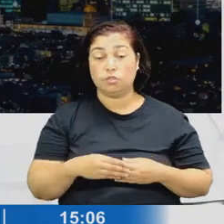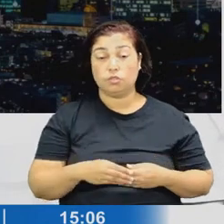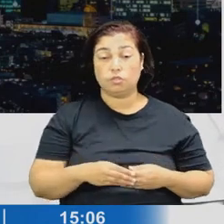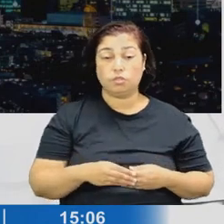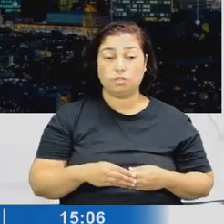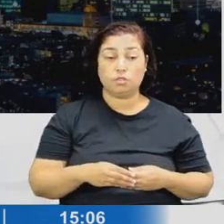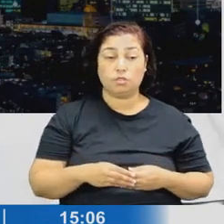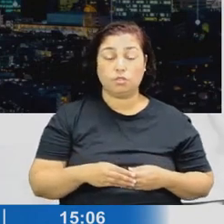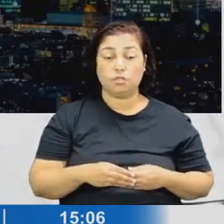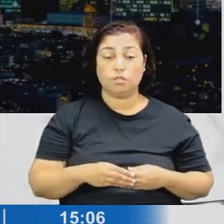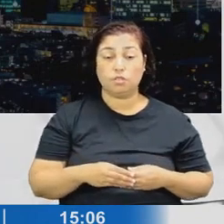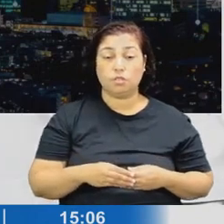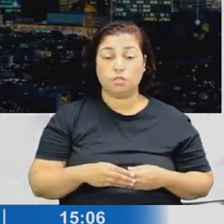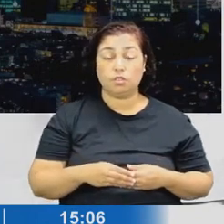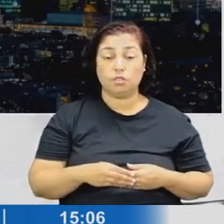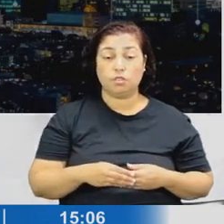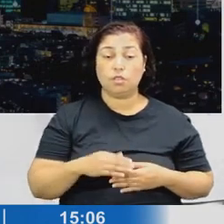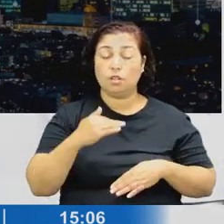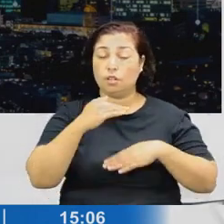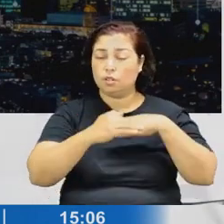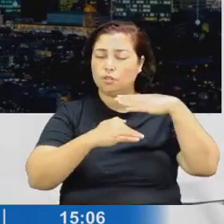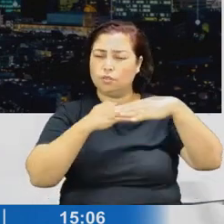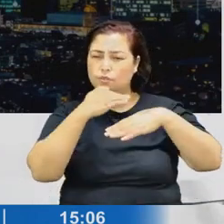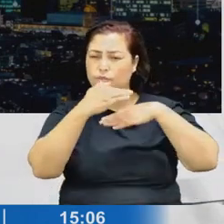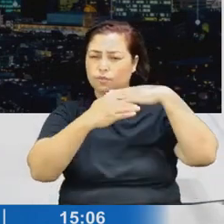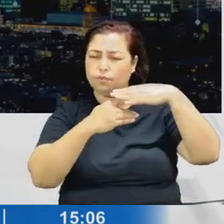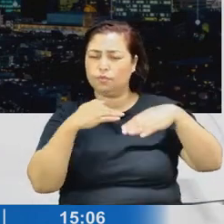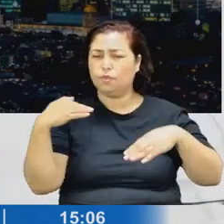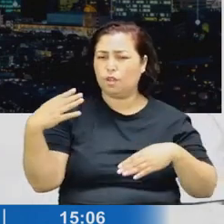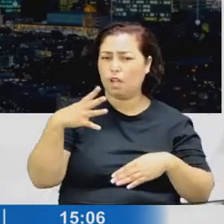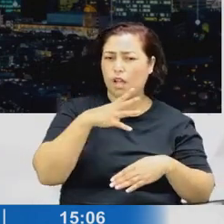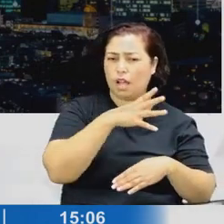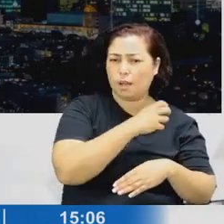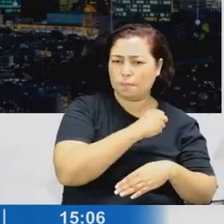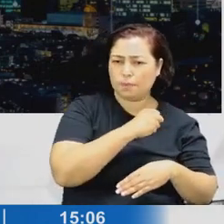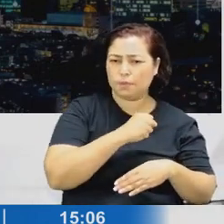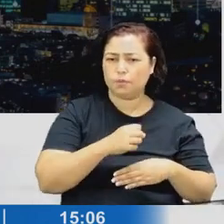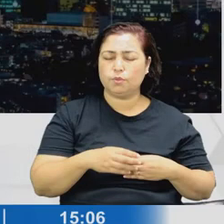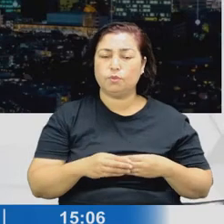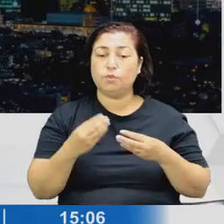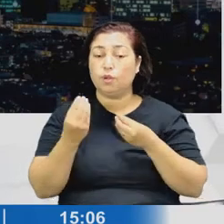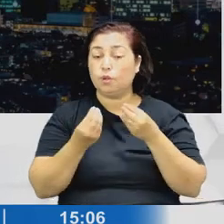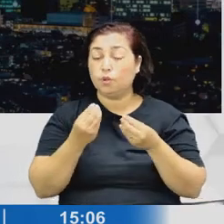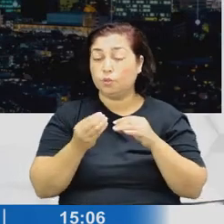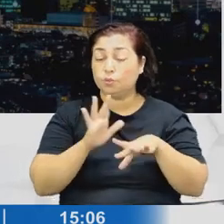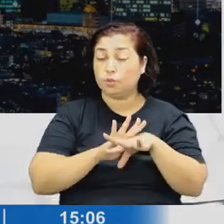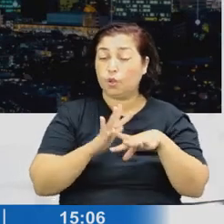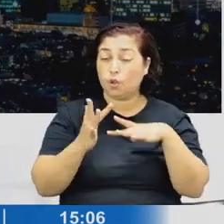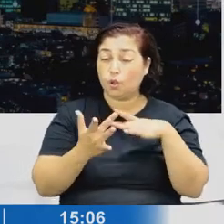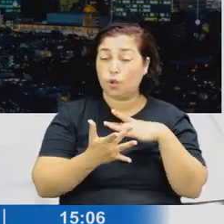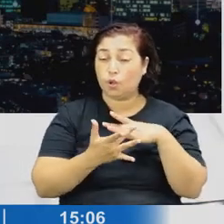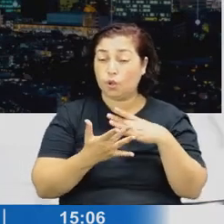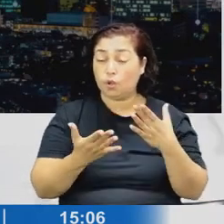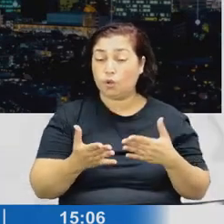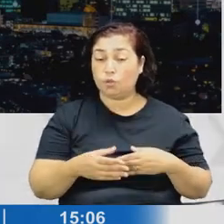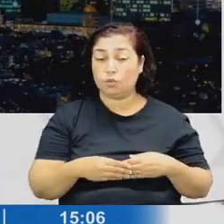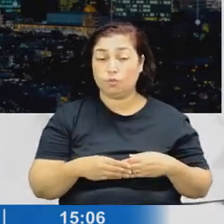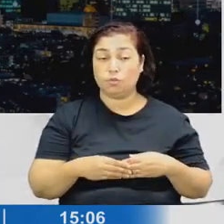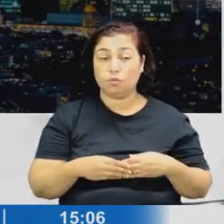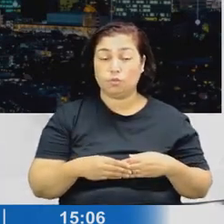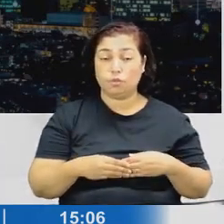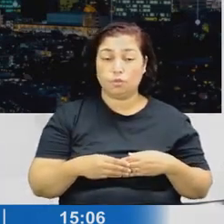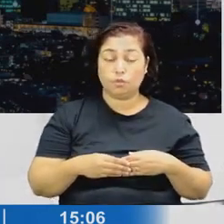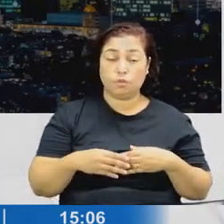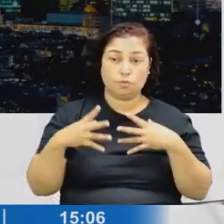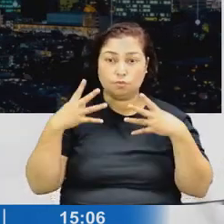e do Orkut para cá as coisas velha evoluindo numa velocidade uma penca de ferramenta um monte de rede social que deixa todo mundo zureta todo mundo